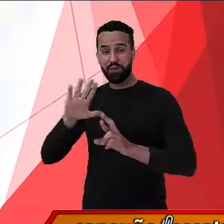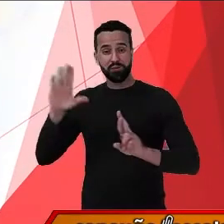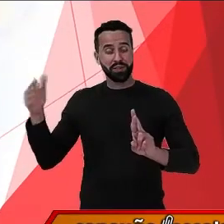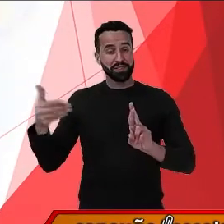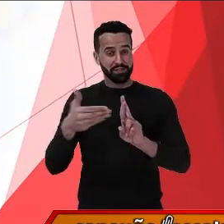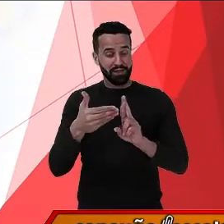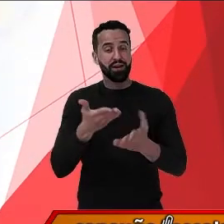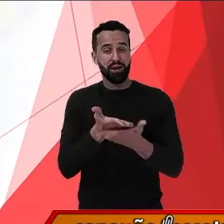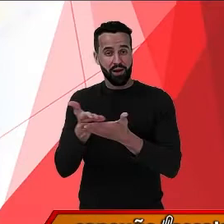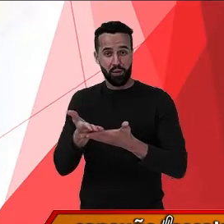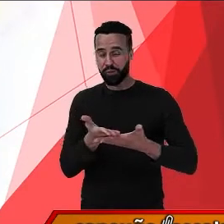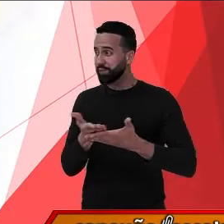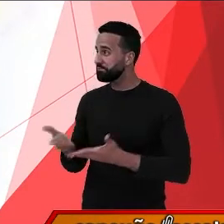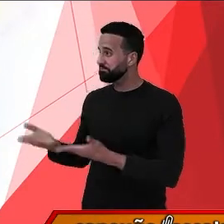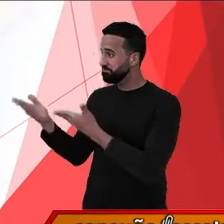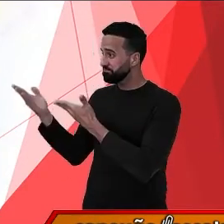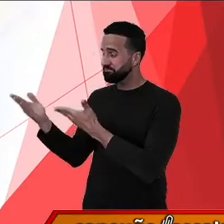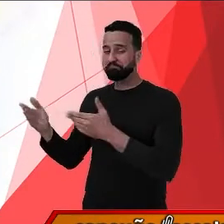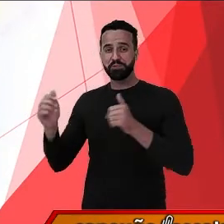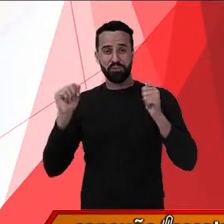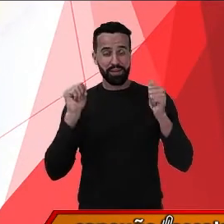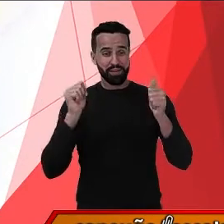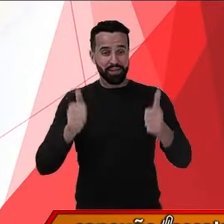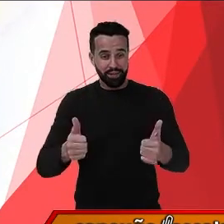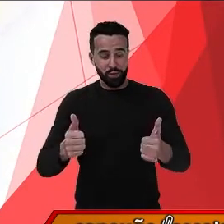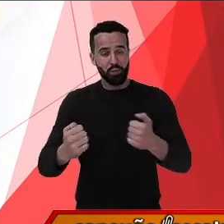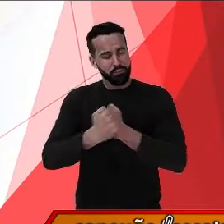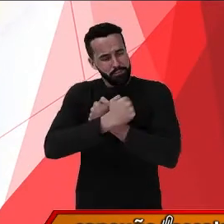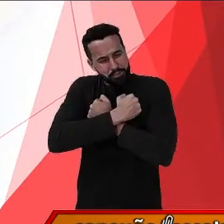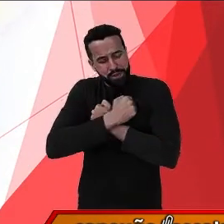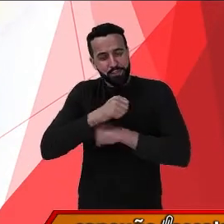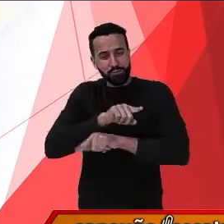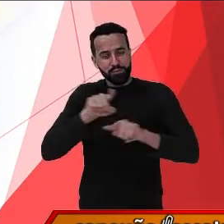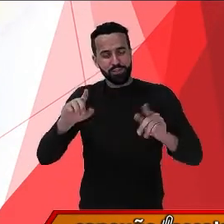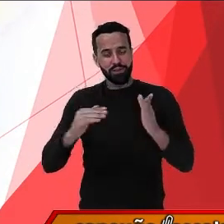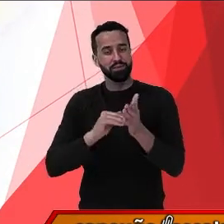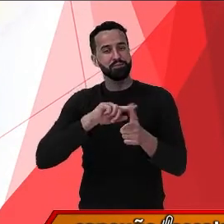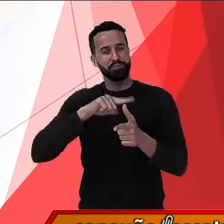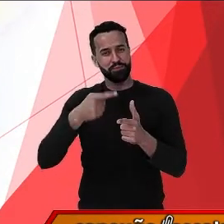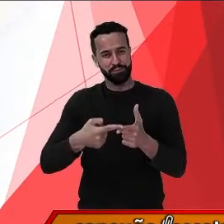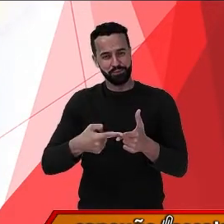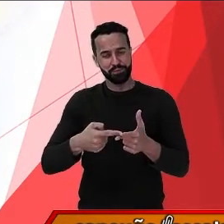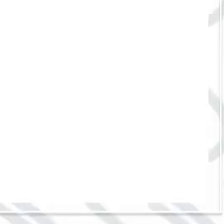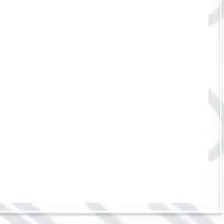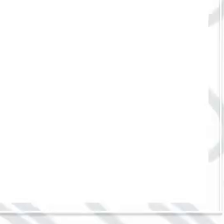que nós usamos na aula de hoje. Valeu demais, forte abraço e até a próxima.